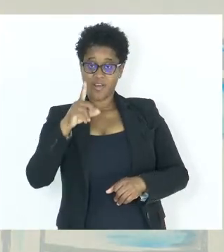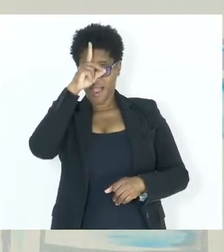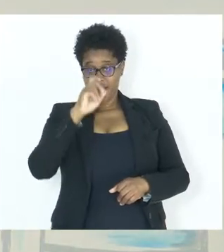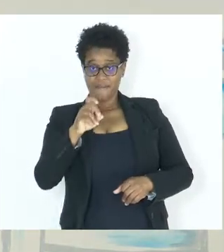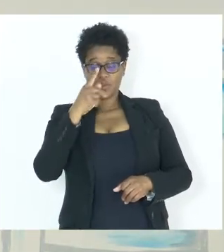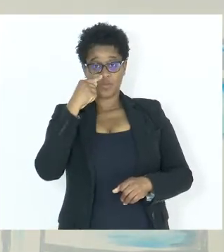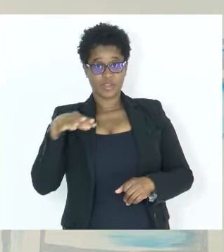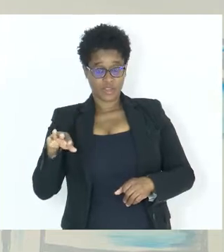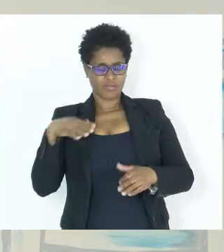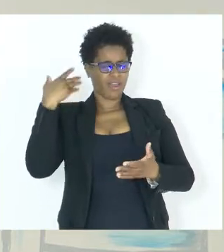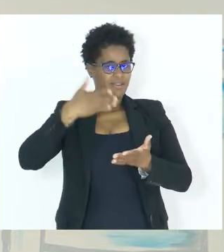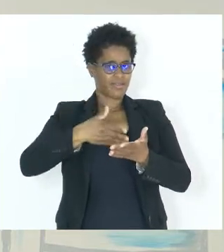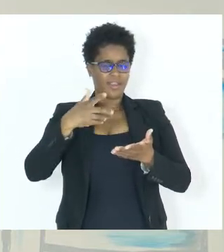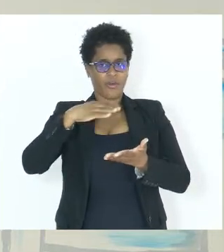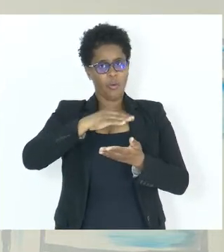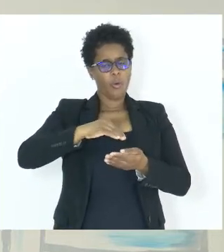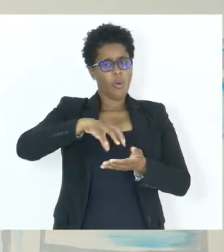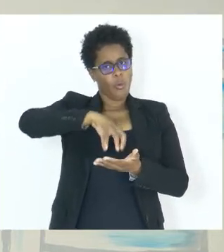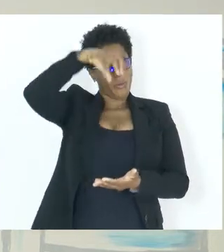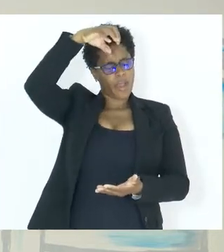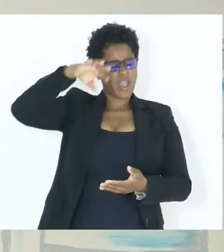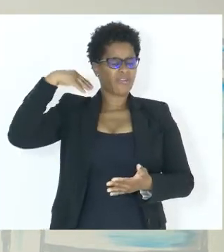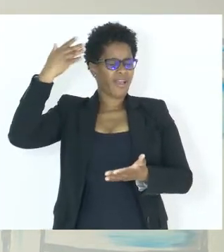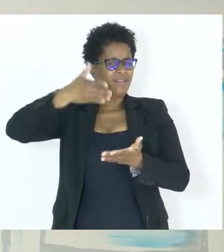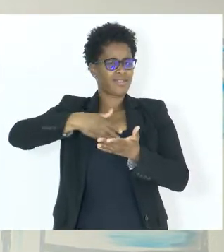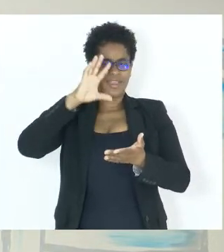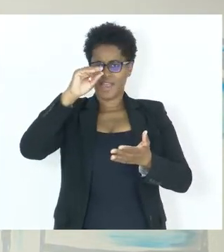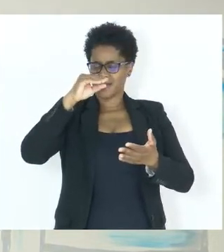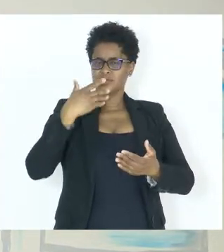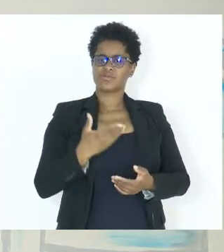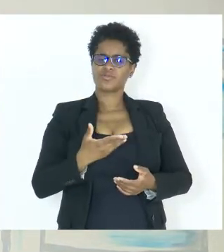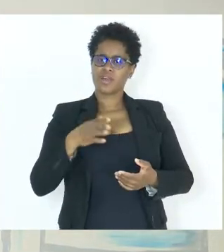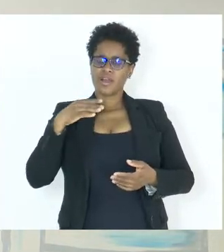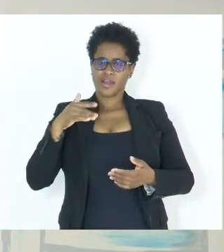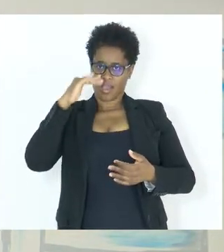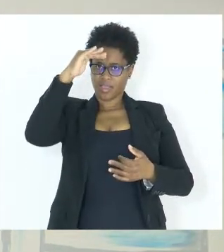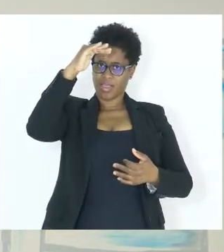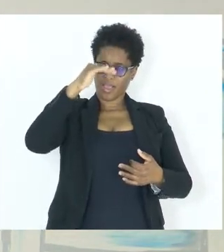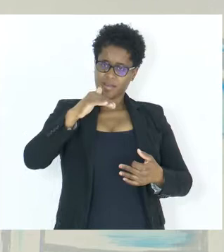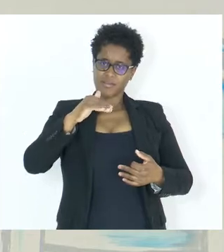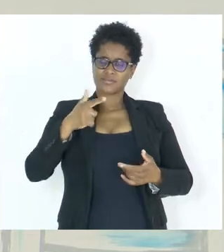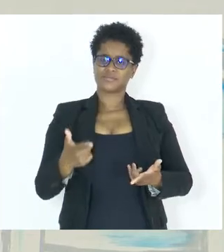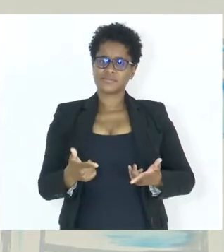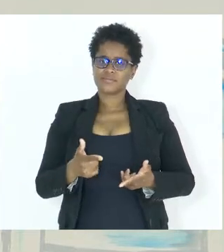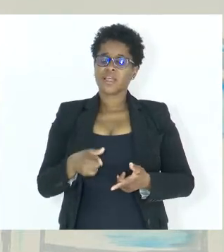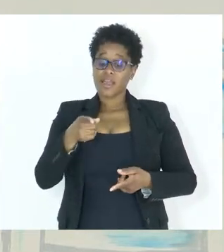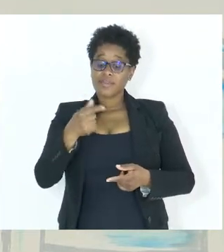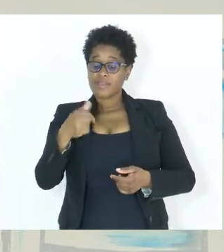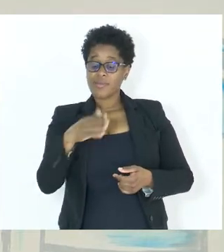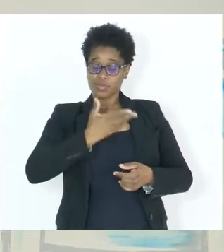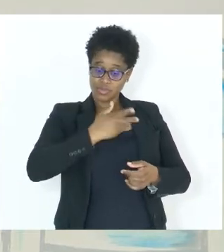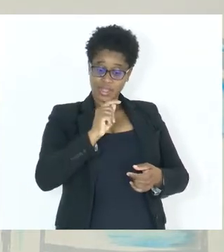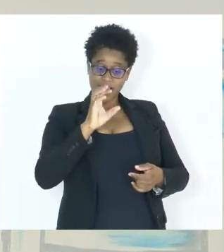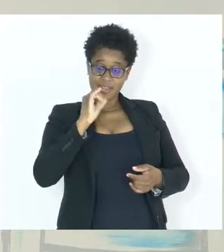dos meninos, até o prédio que vai até o 10º andar, não é? Bom, aqui temos o 10º,